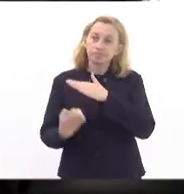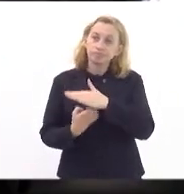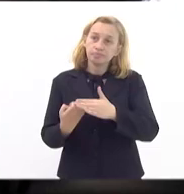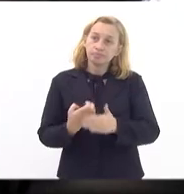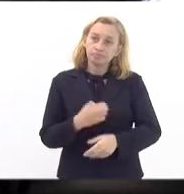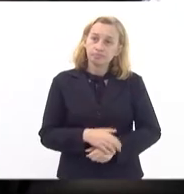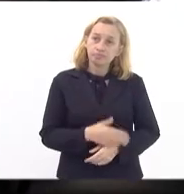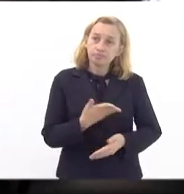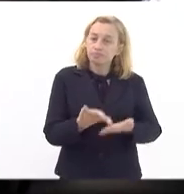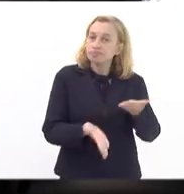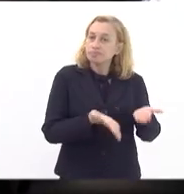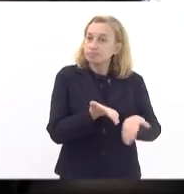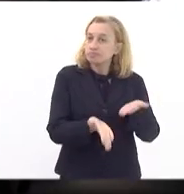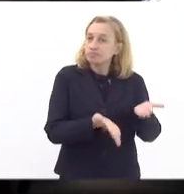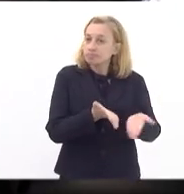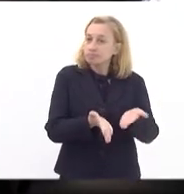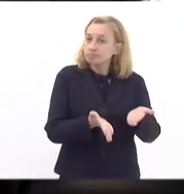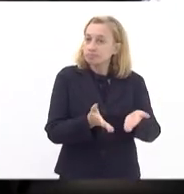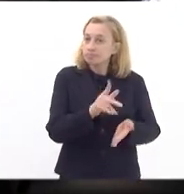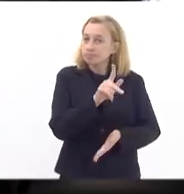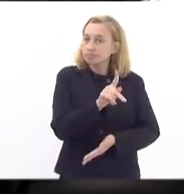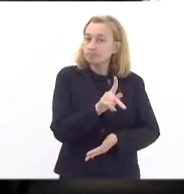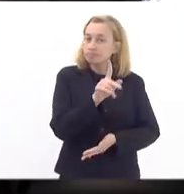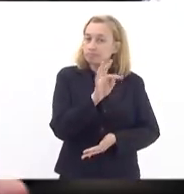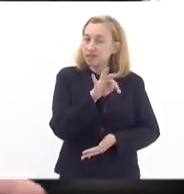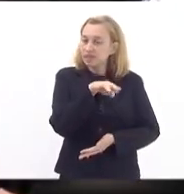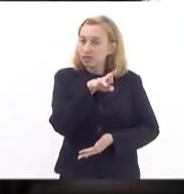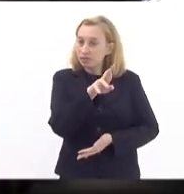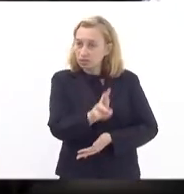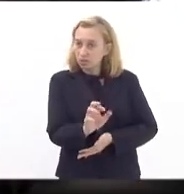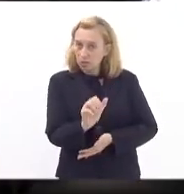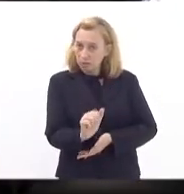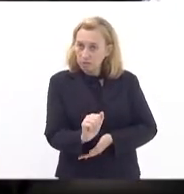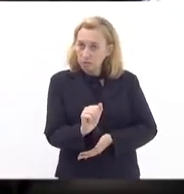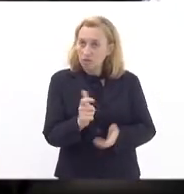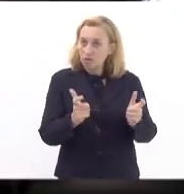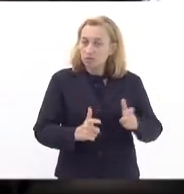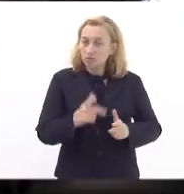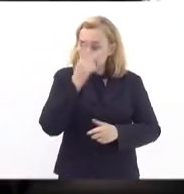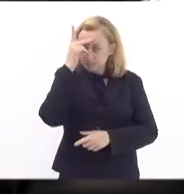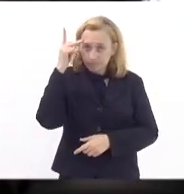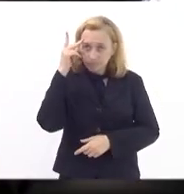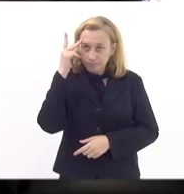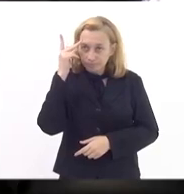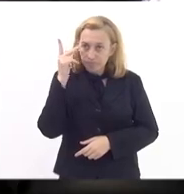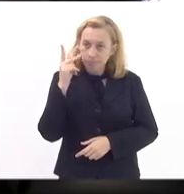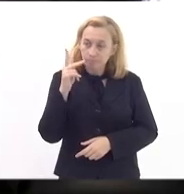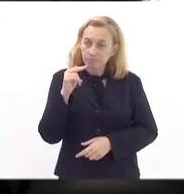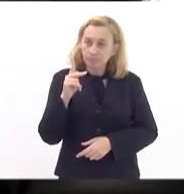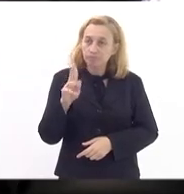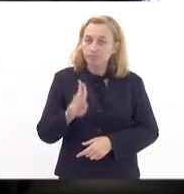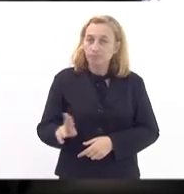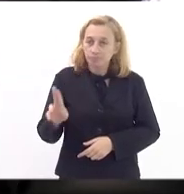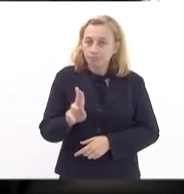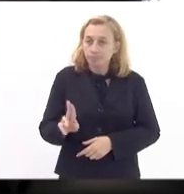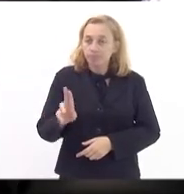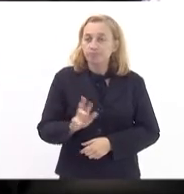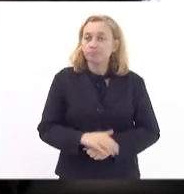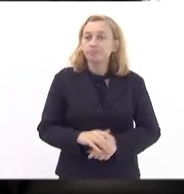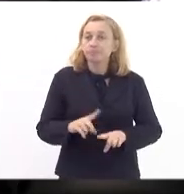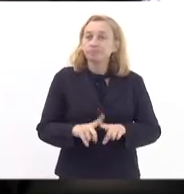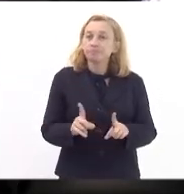que cuida das plataformas onde a população é é usa